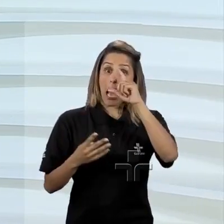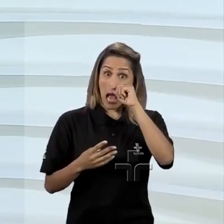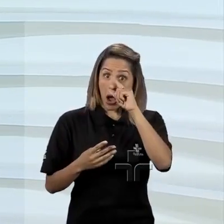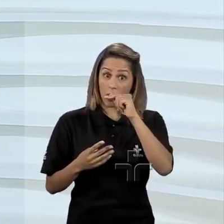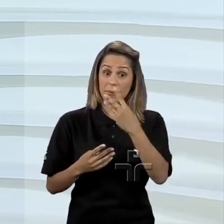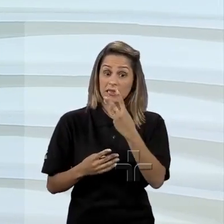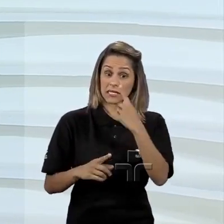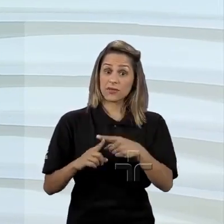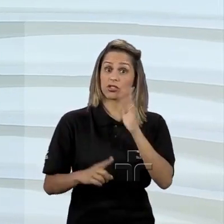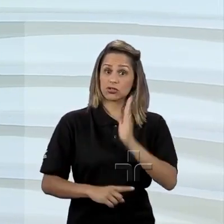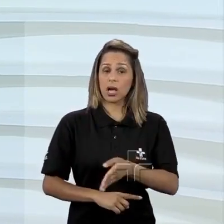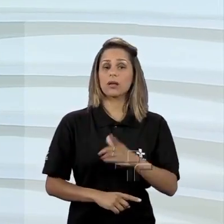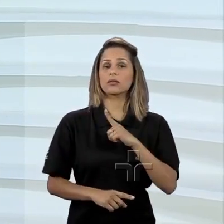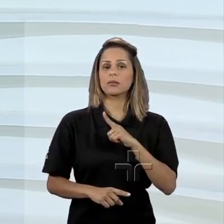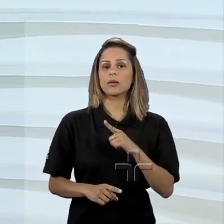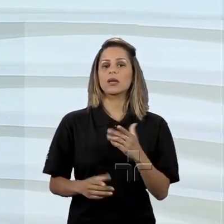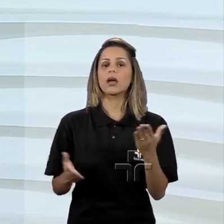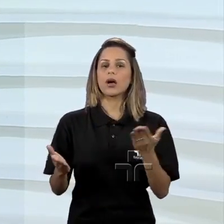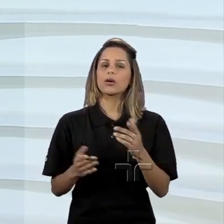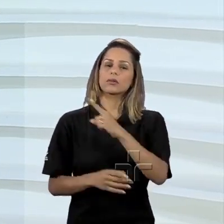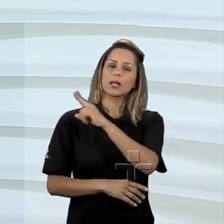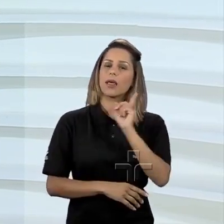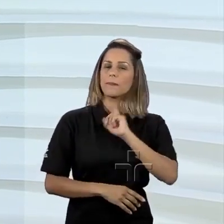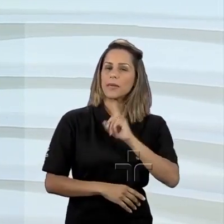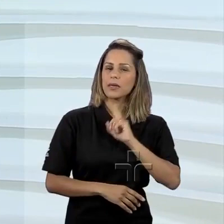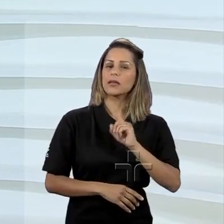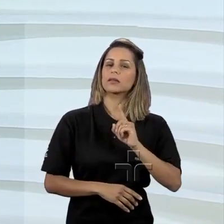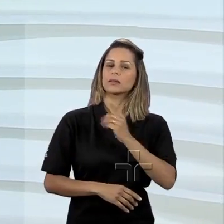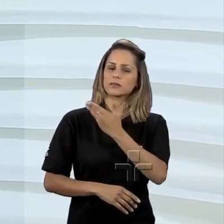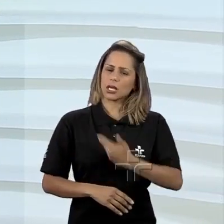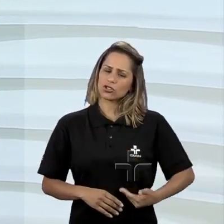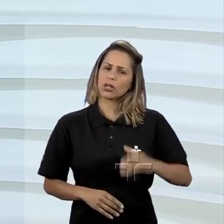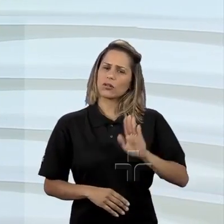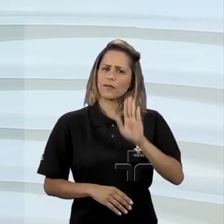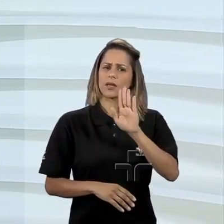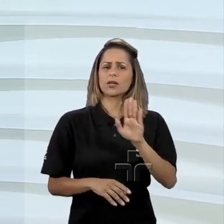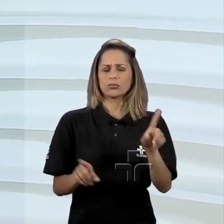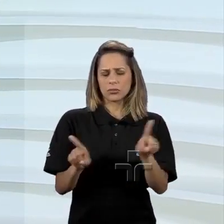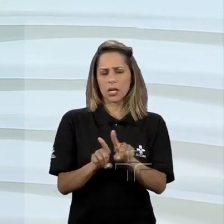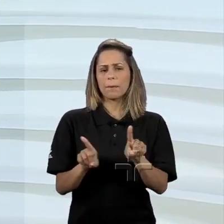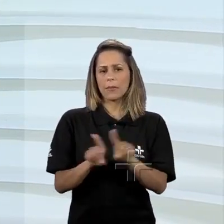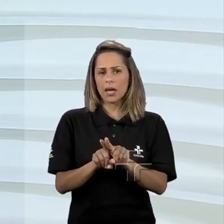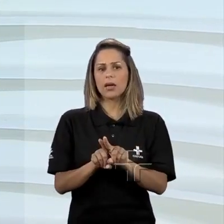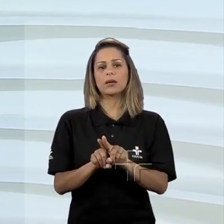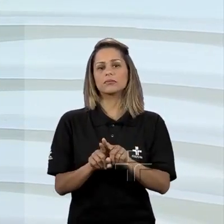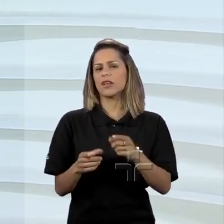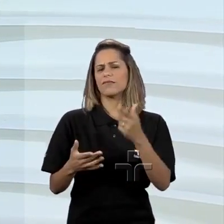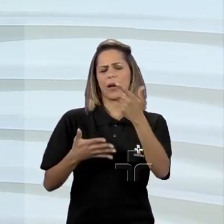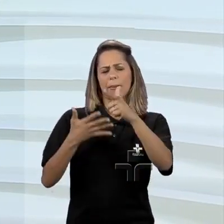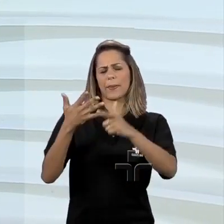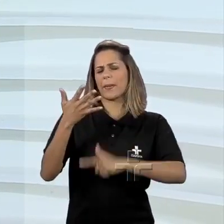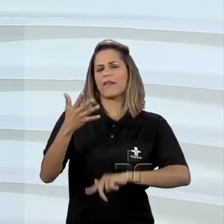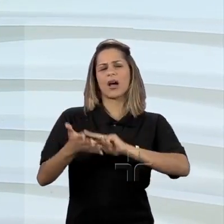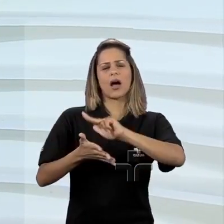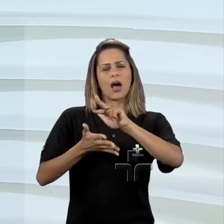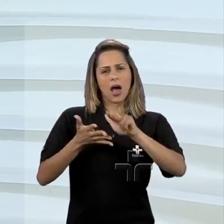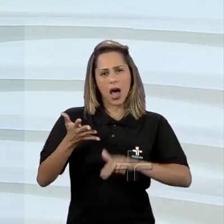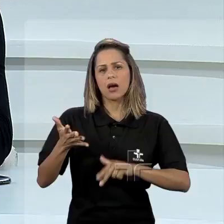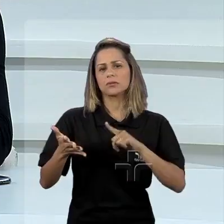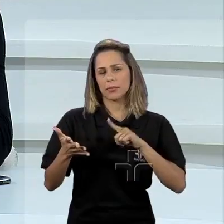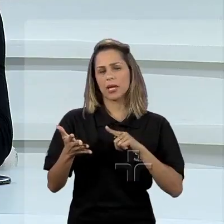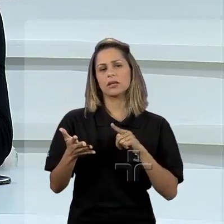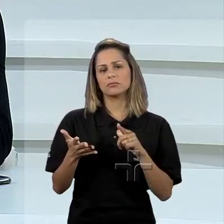Anastasia, que agora disputa o governo de Minas, e vários outros nomes que eu não quero enfileirar aqui para não cometer nenhuma